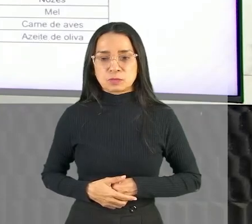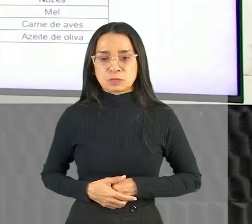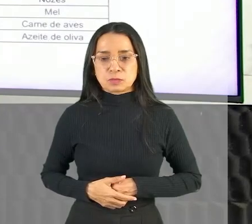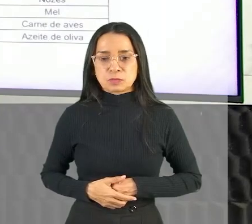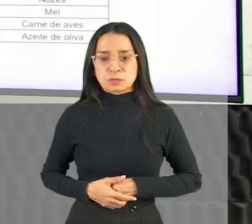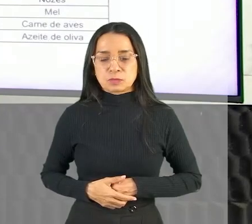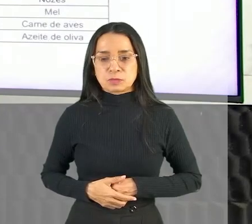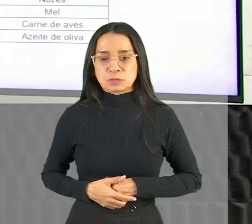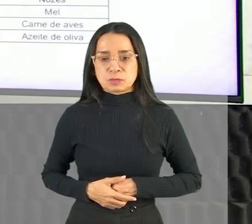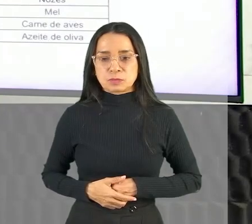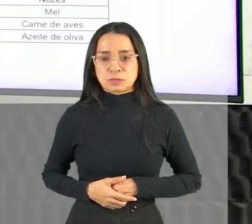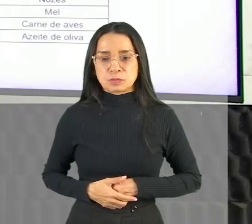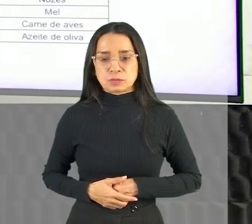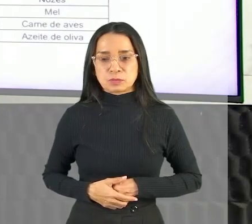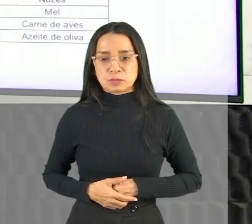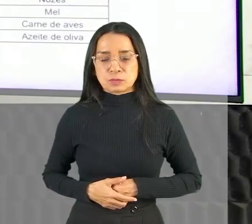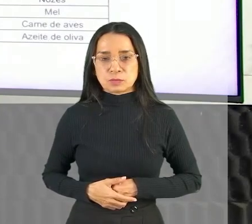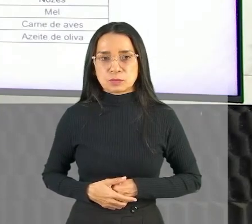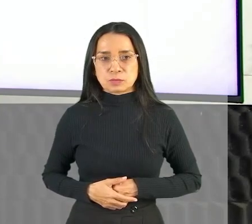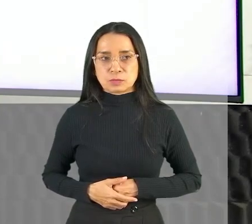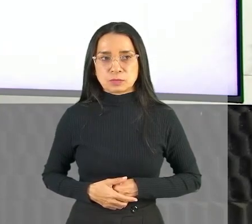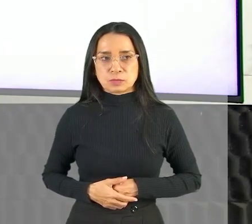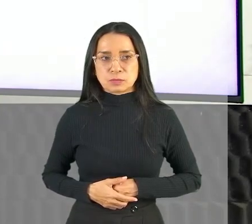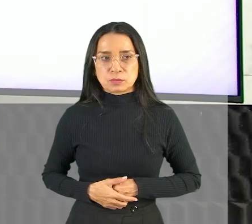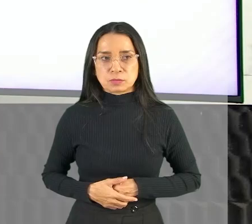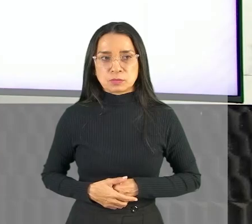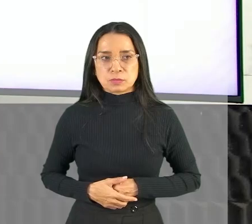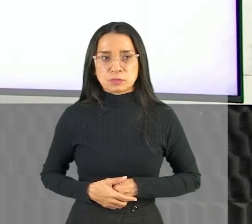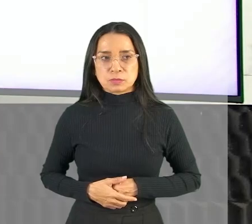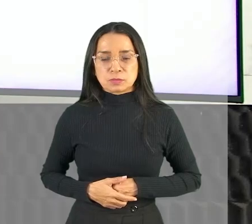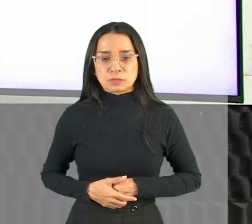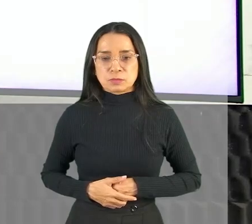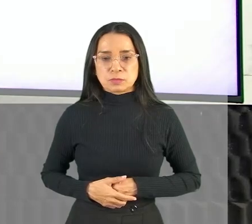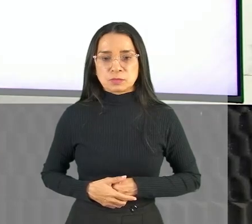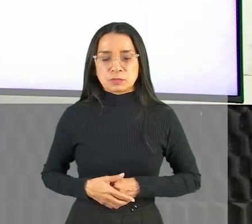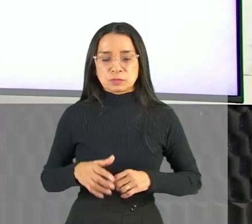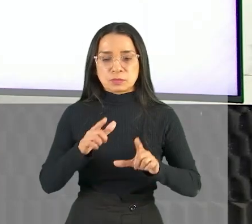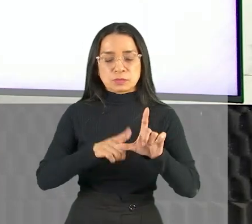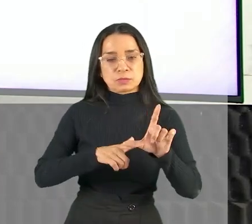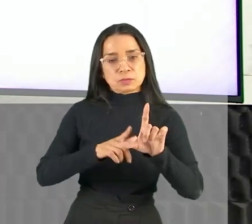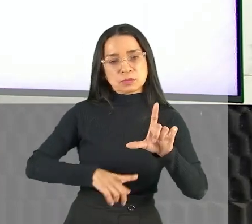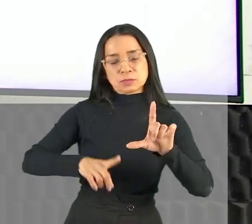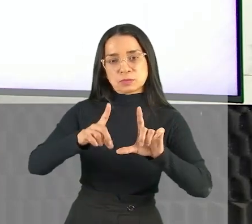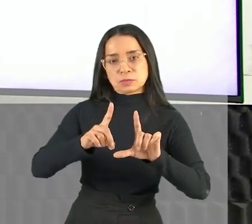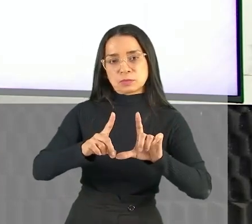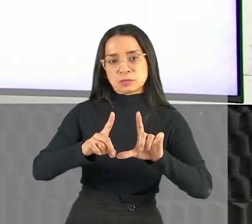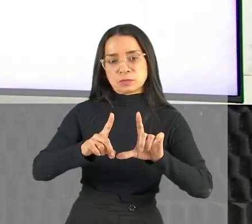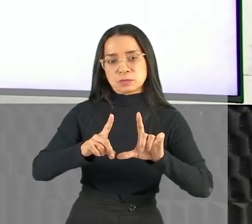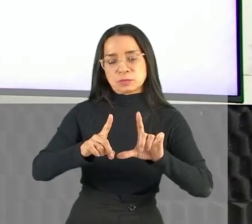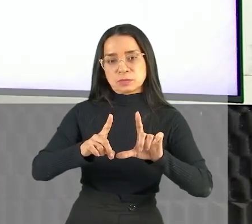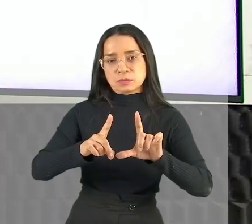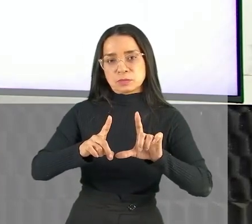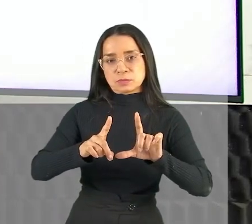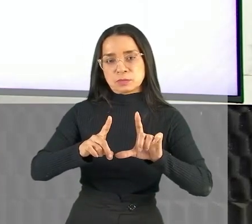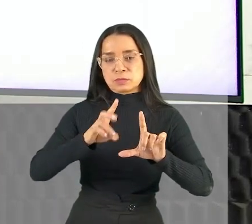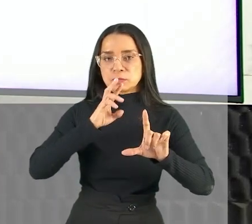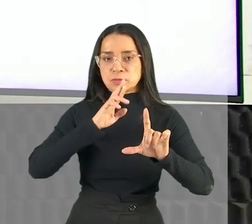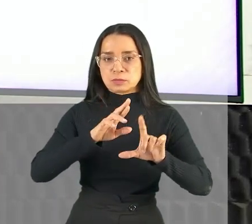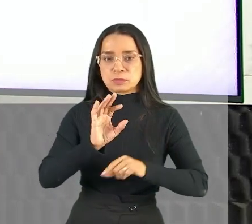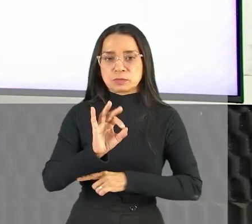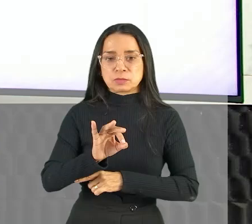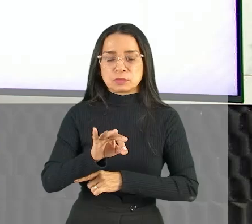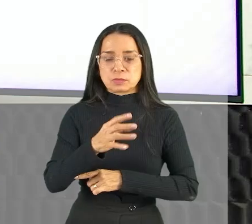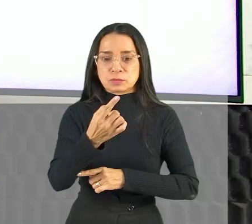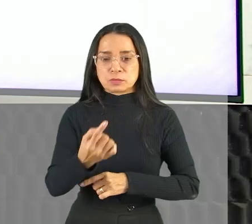foi invertido, azeite de oliva. Então, a dieta 4 é a que está melhor aí respondendo, né?